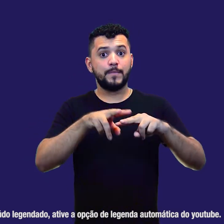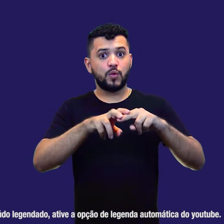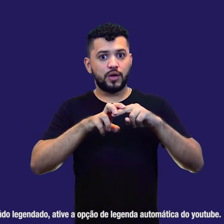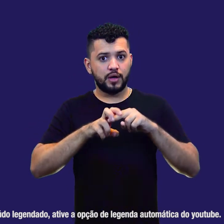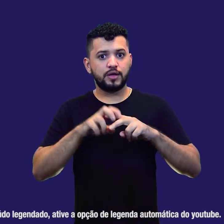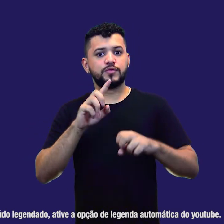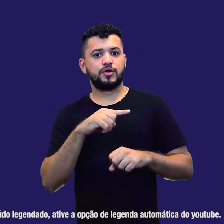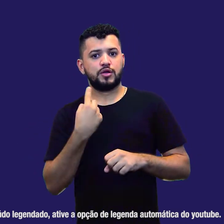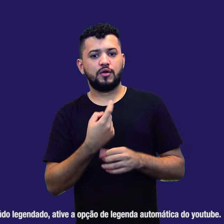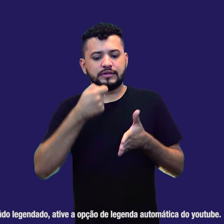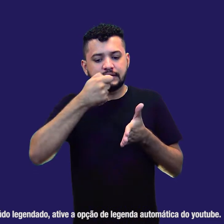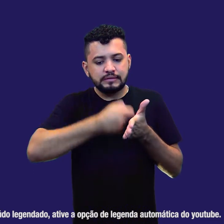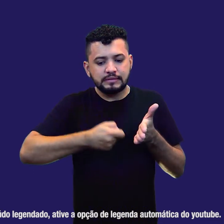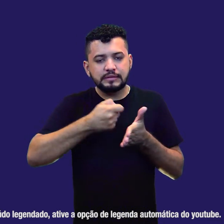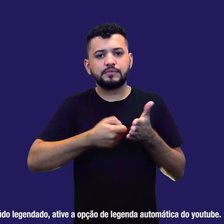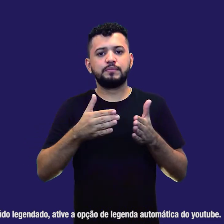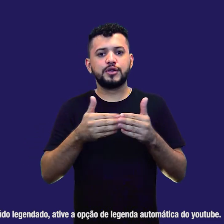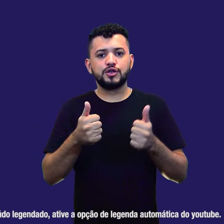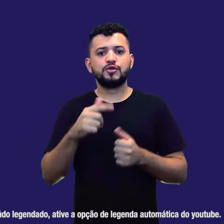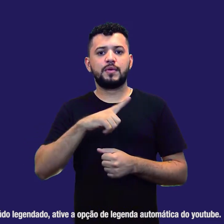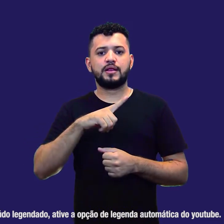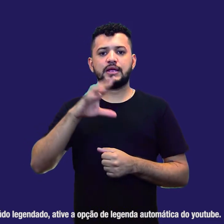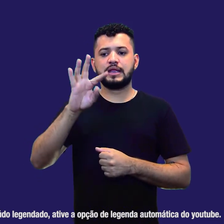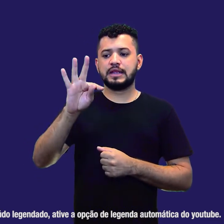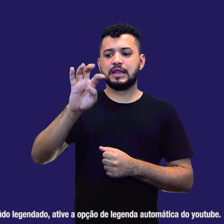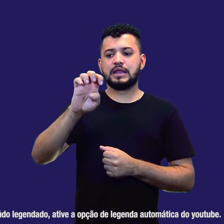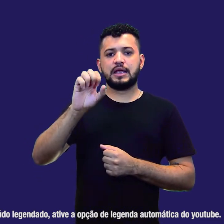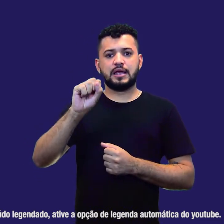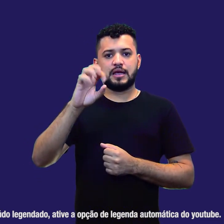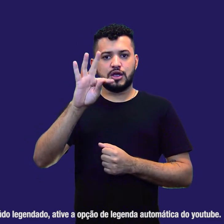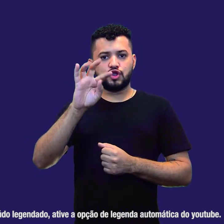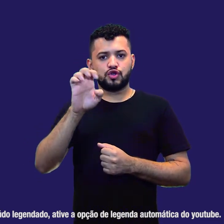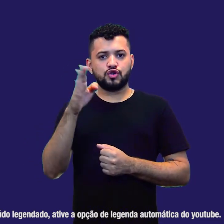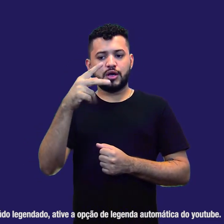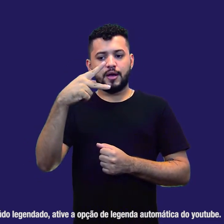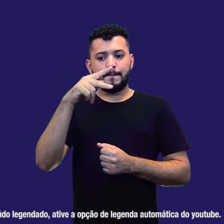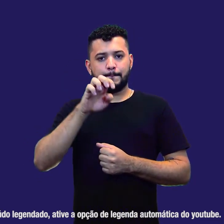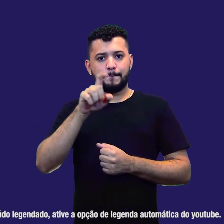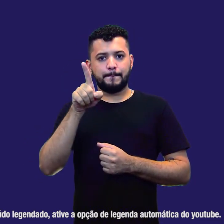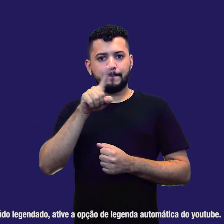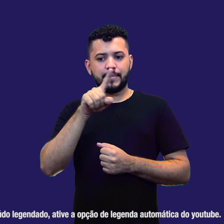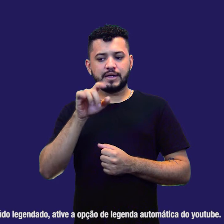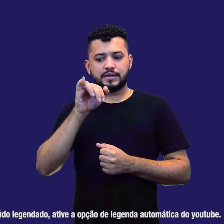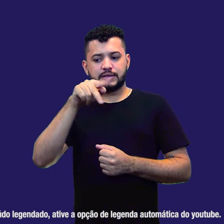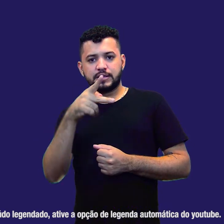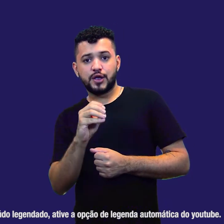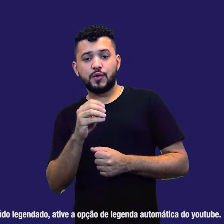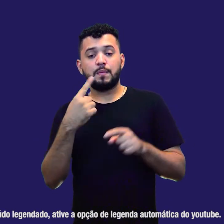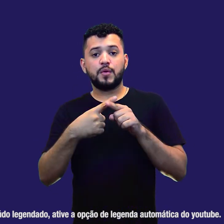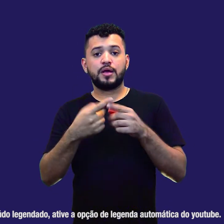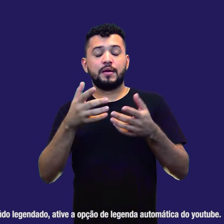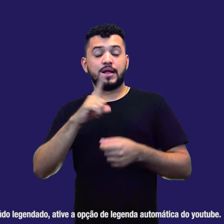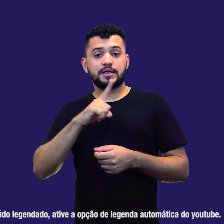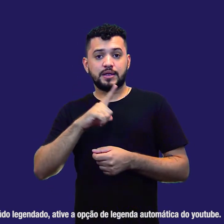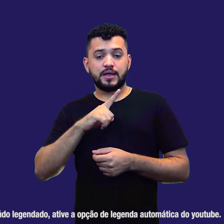teste do pezinho, para garantir que essas crianças tenham uma qualidade de vida normal, que não tenham nenhuma sequela,